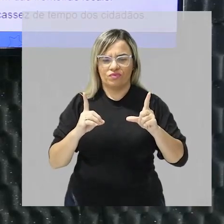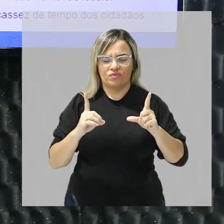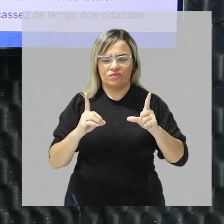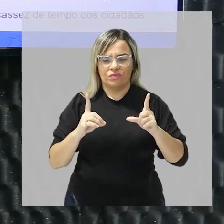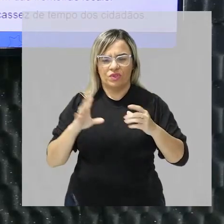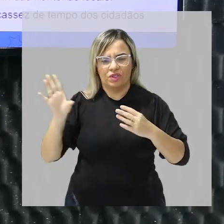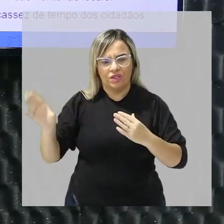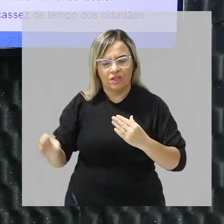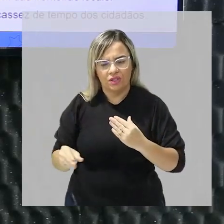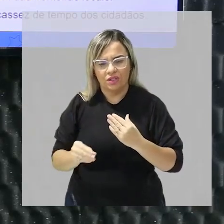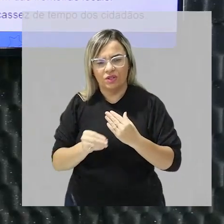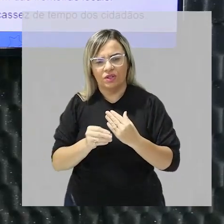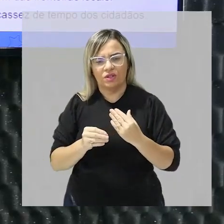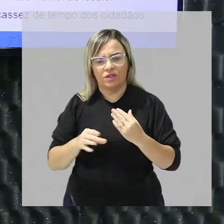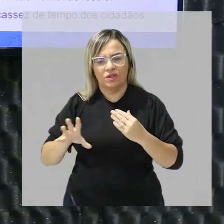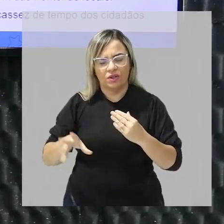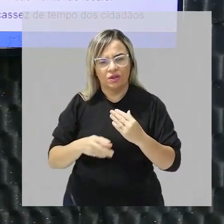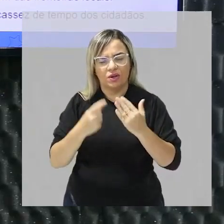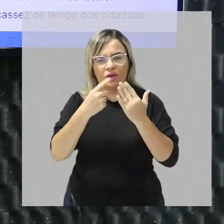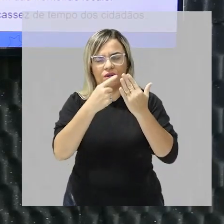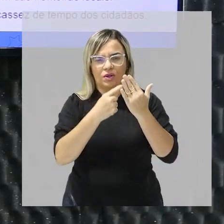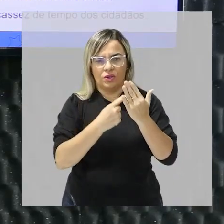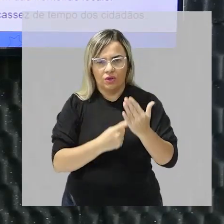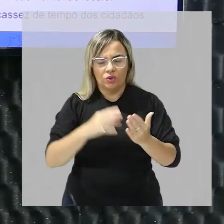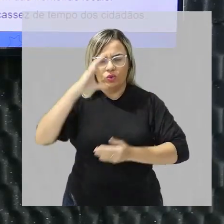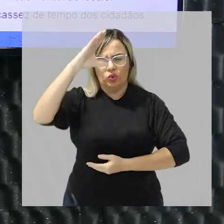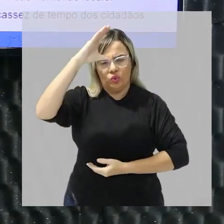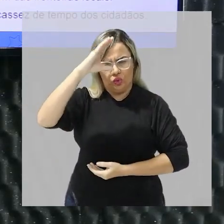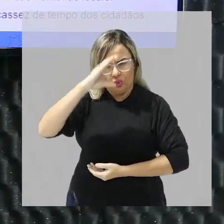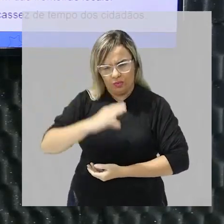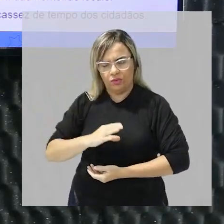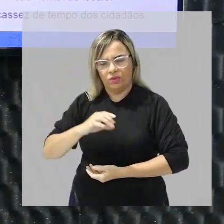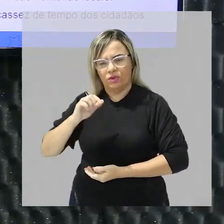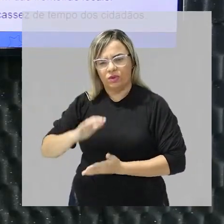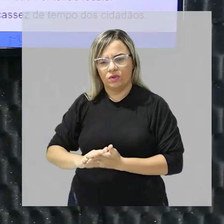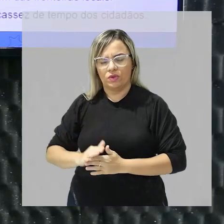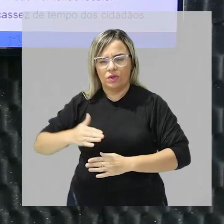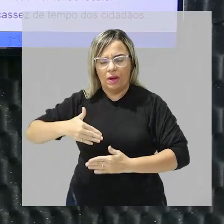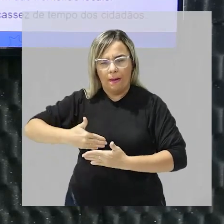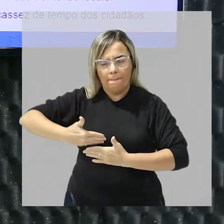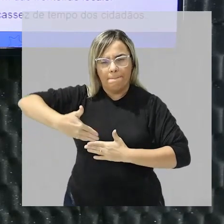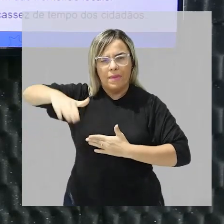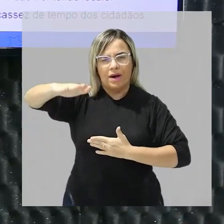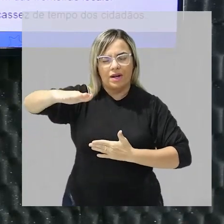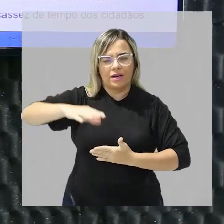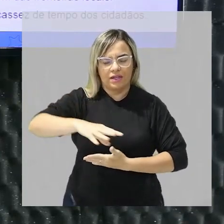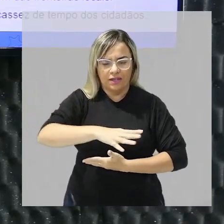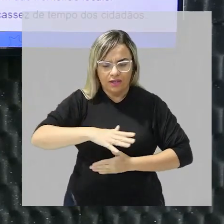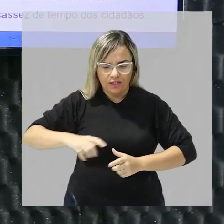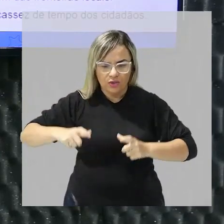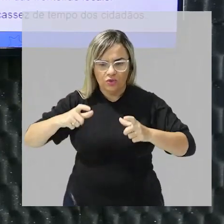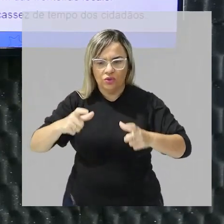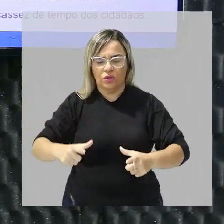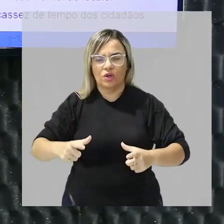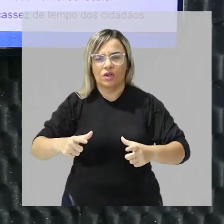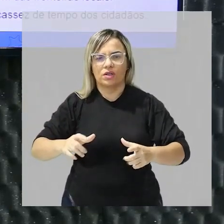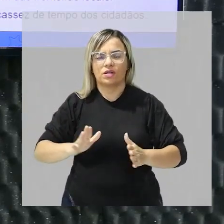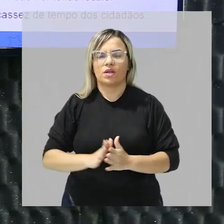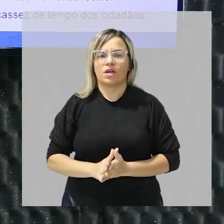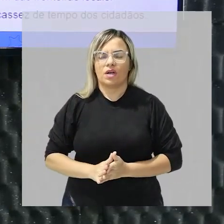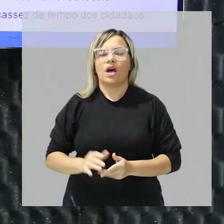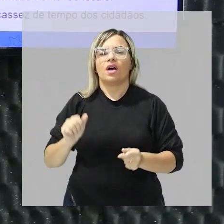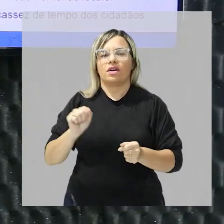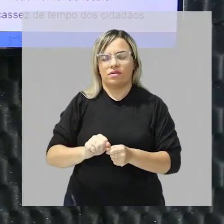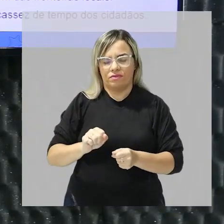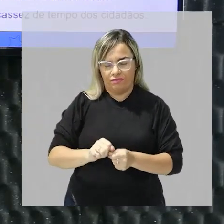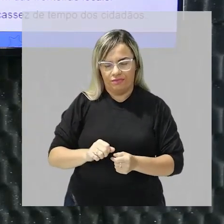engajamento cívico, ou seja, o engajamento do cidadão, para além das fronteiras locais. Bom, aí faz